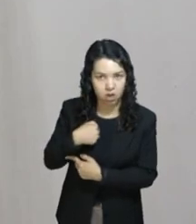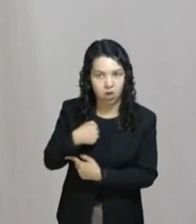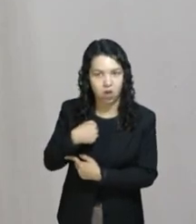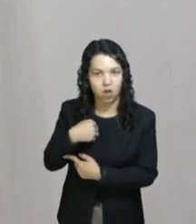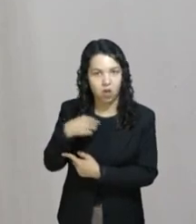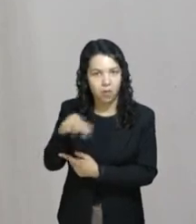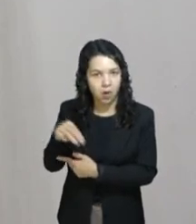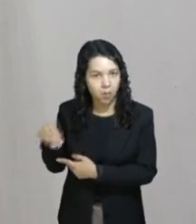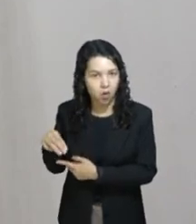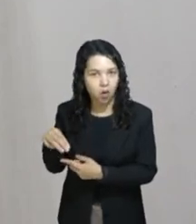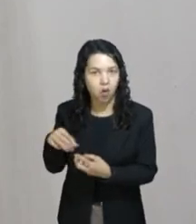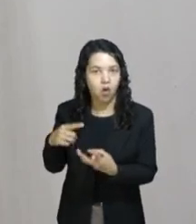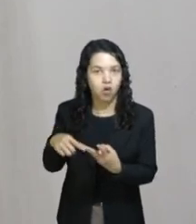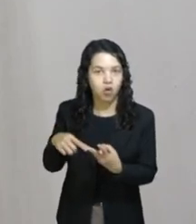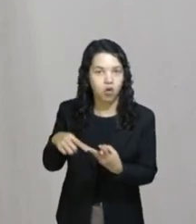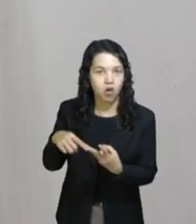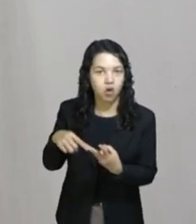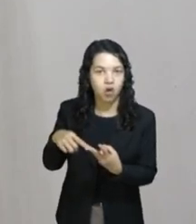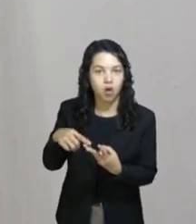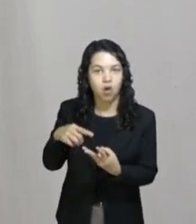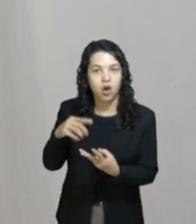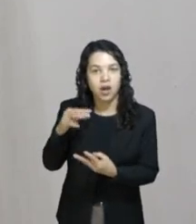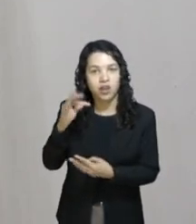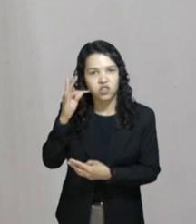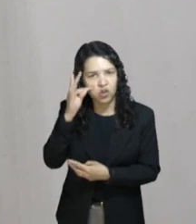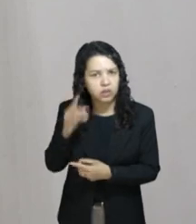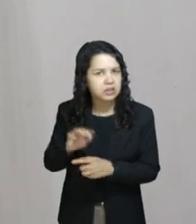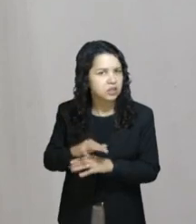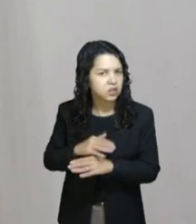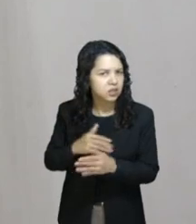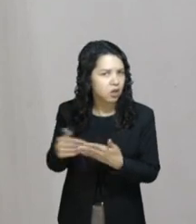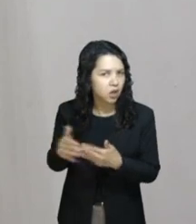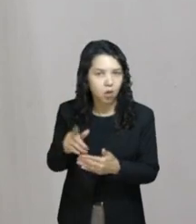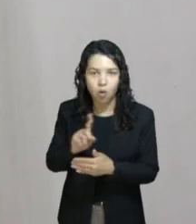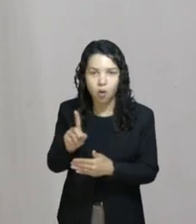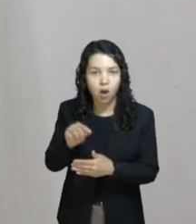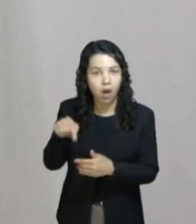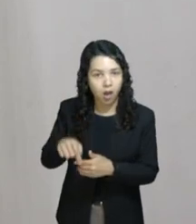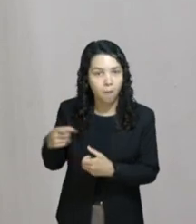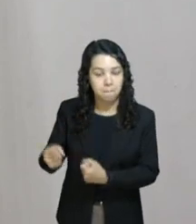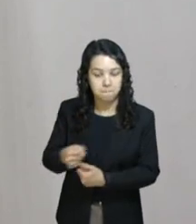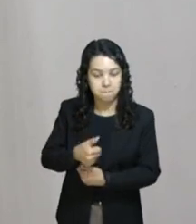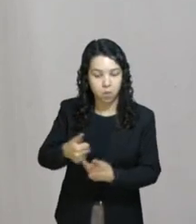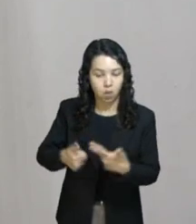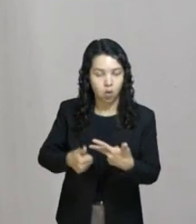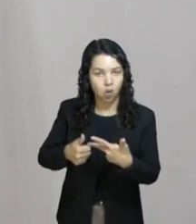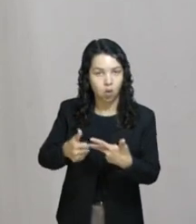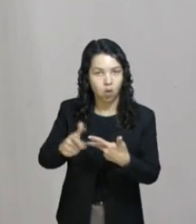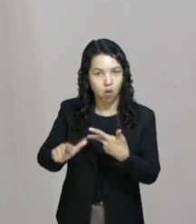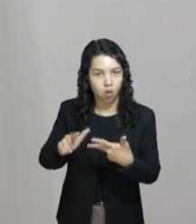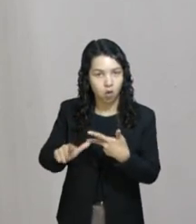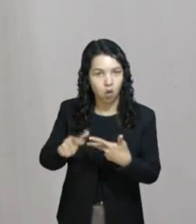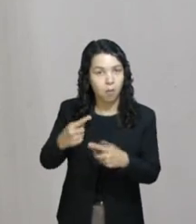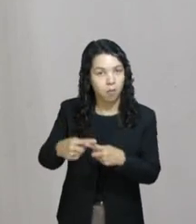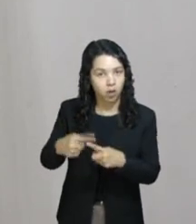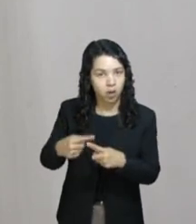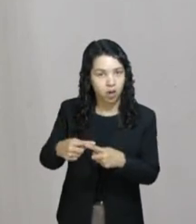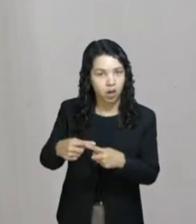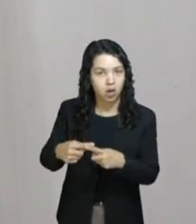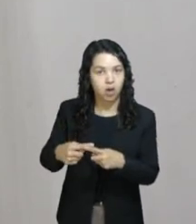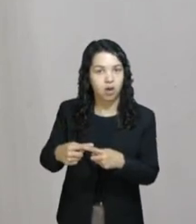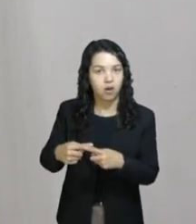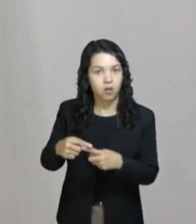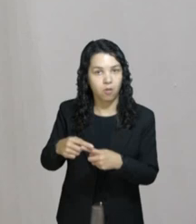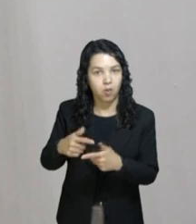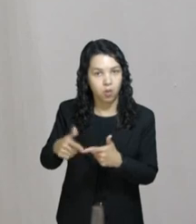Mota né Deputado Thiago zilli é Assembleia o poder legislativo Catarinense porque quando aperta o galo é aqui dentro